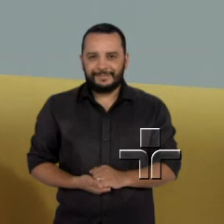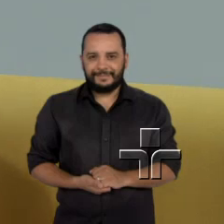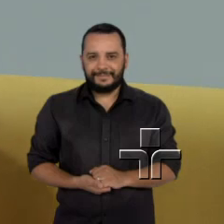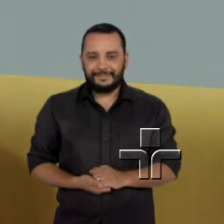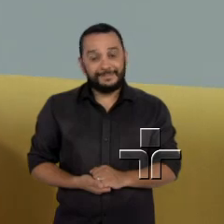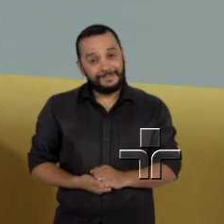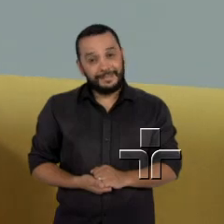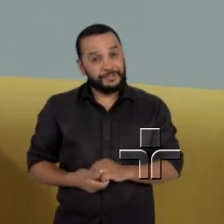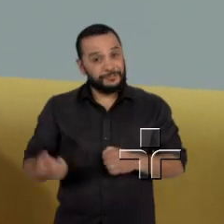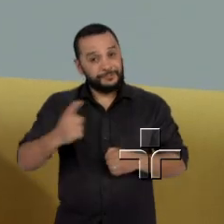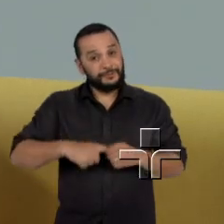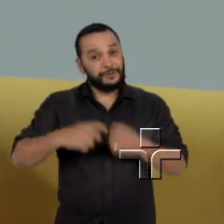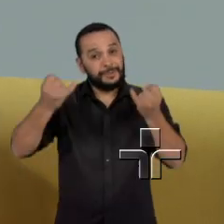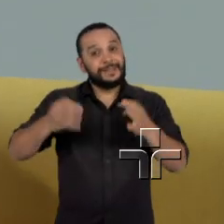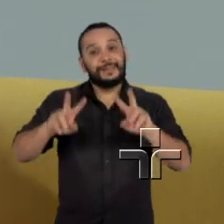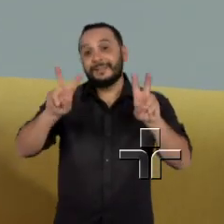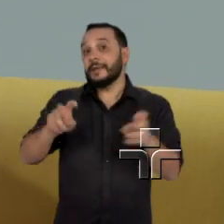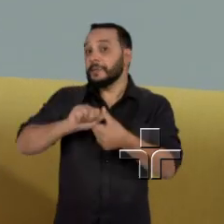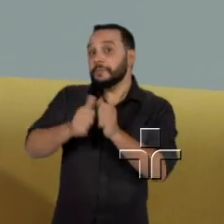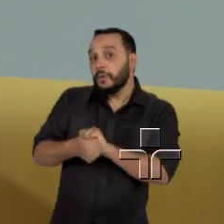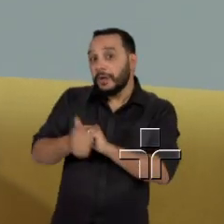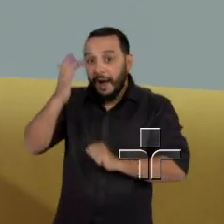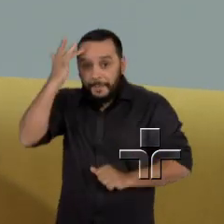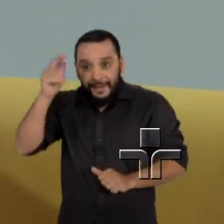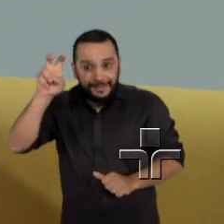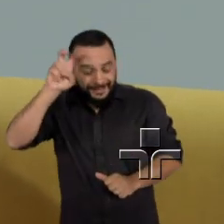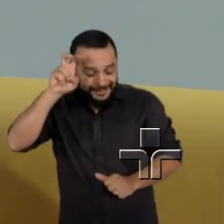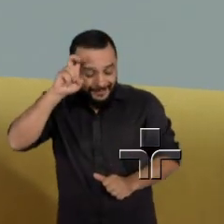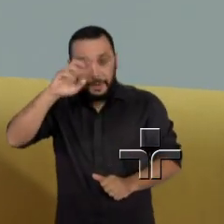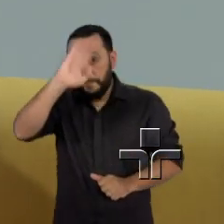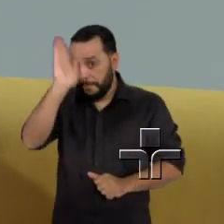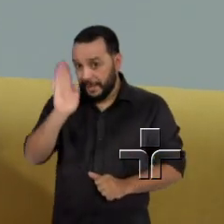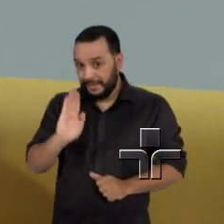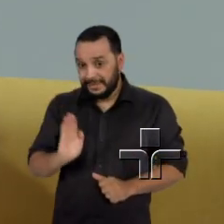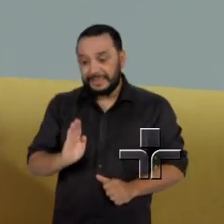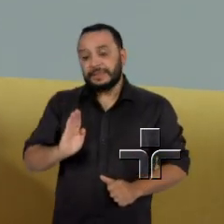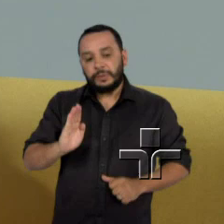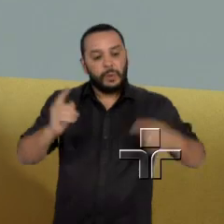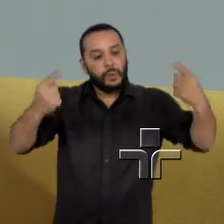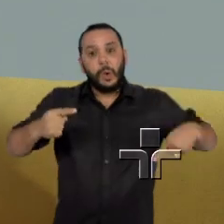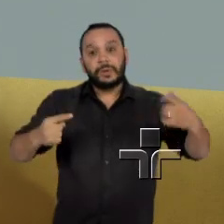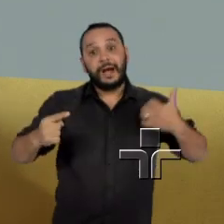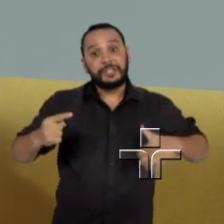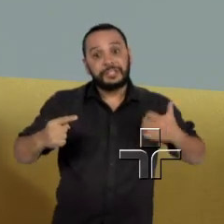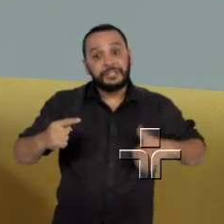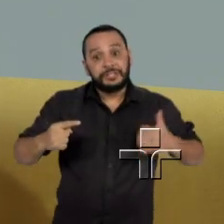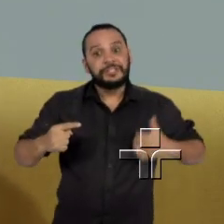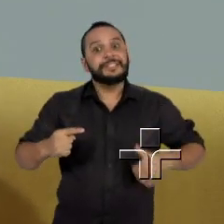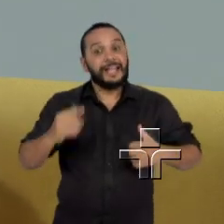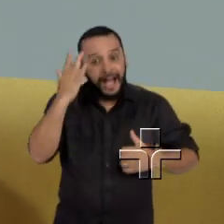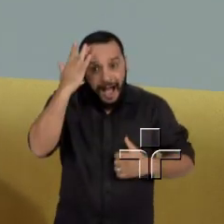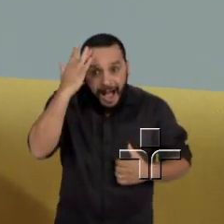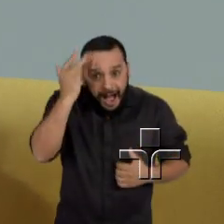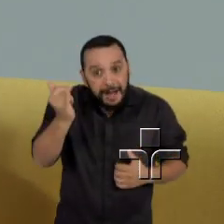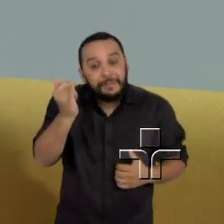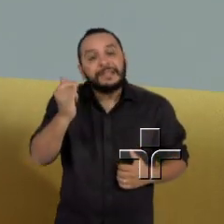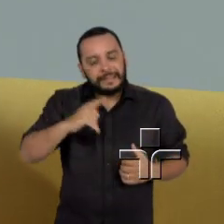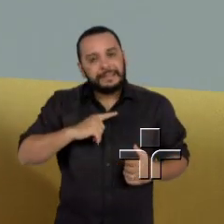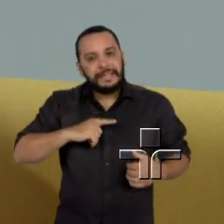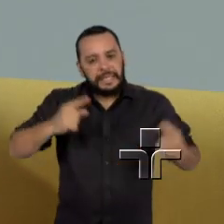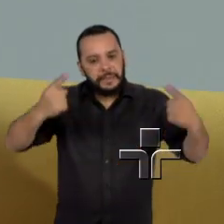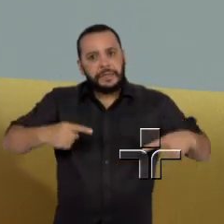E a gente volta falando de esporte porque amanhã, quinta-feira, o Brasil entra em campo contra a Argentina para competir em um